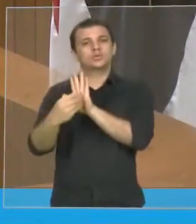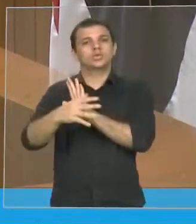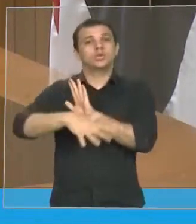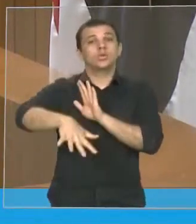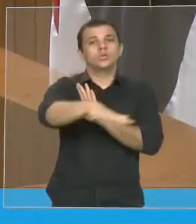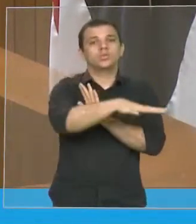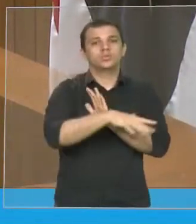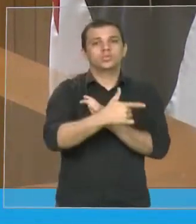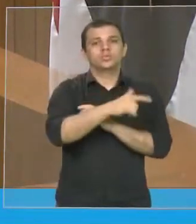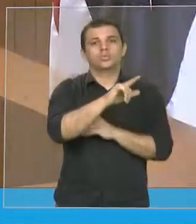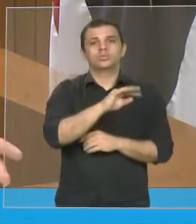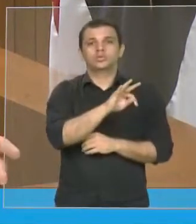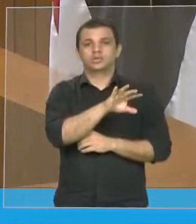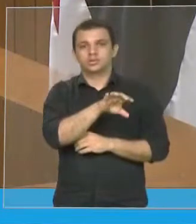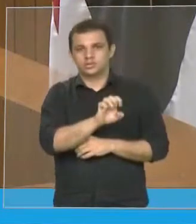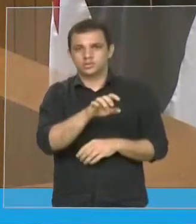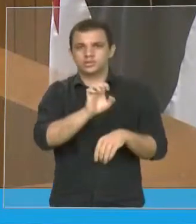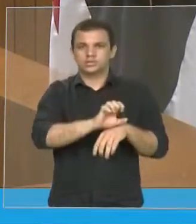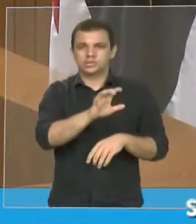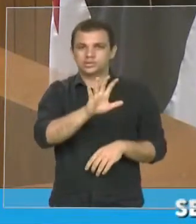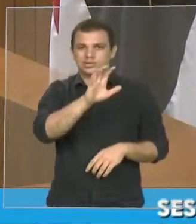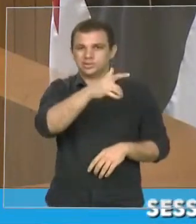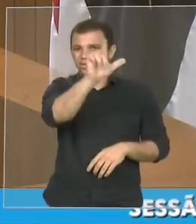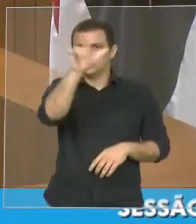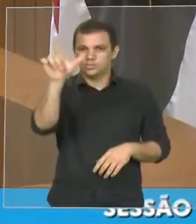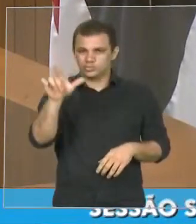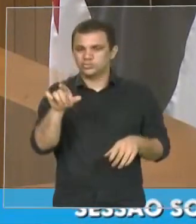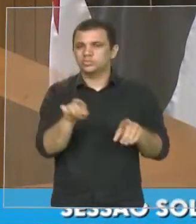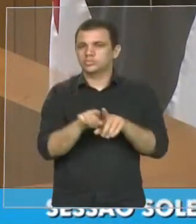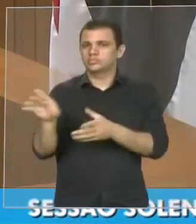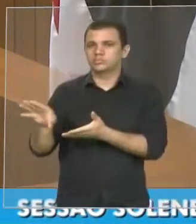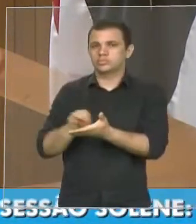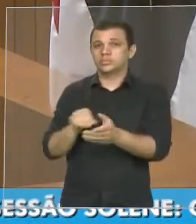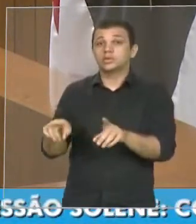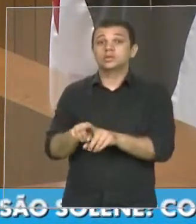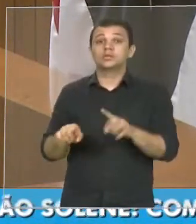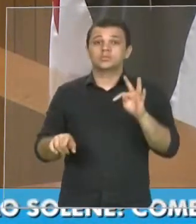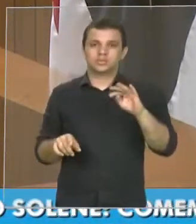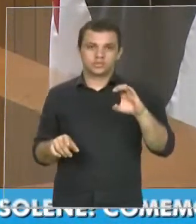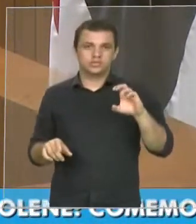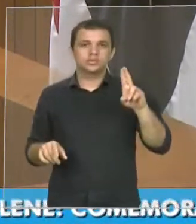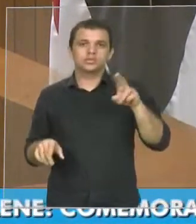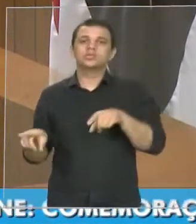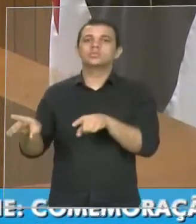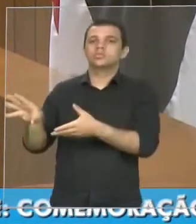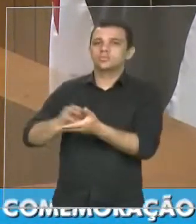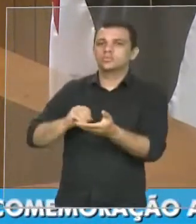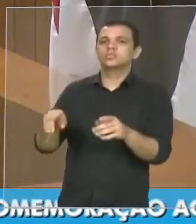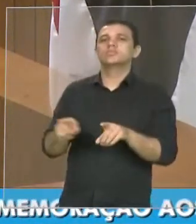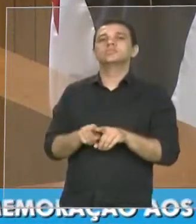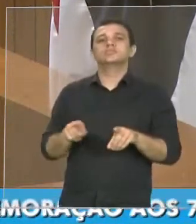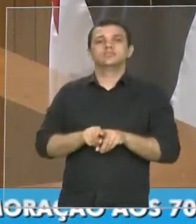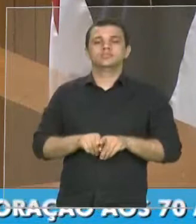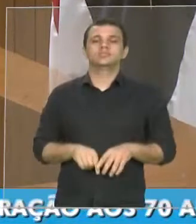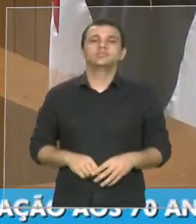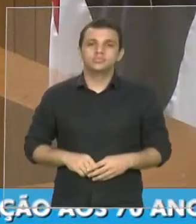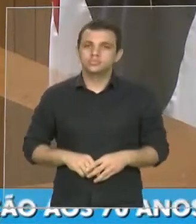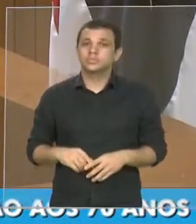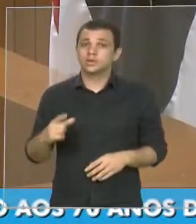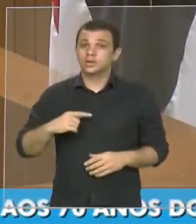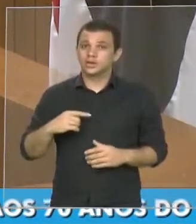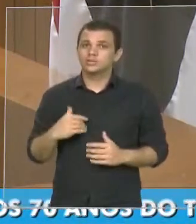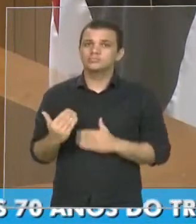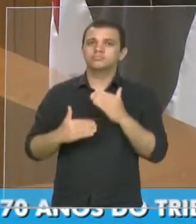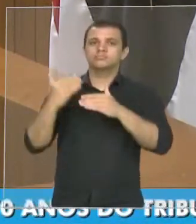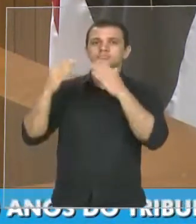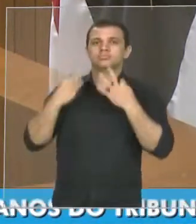de contas estaduais e também para o próprio Tribunal de Contas da União. Há avanços, há oportunidades tecnológicas que são compartilhadas